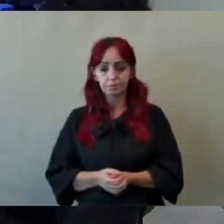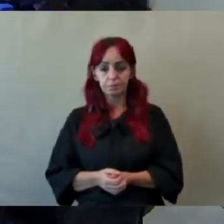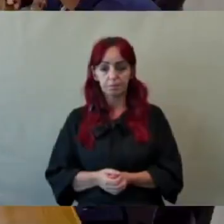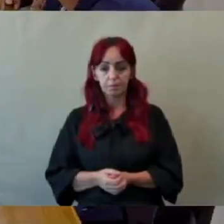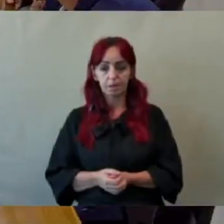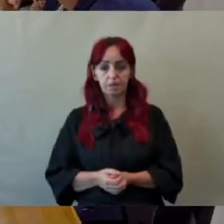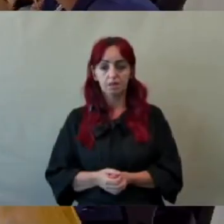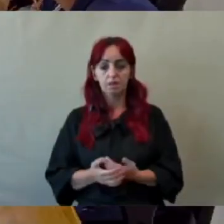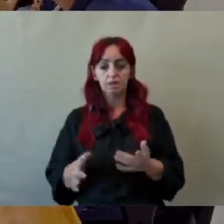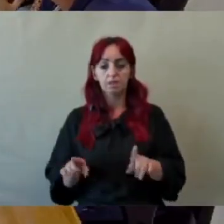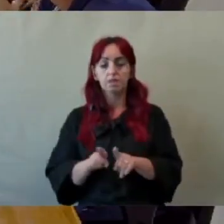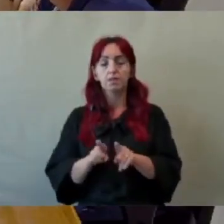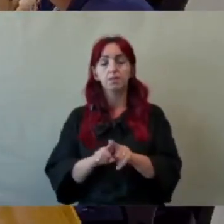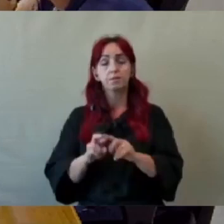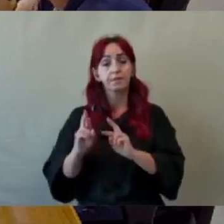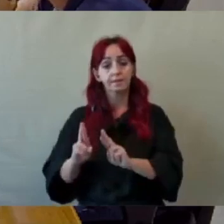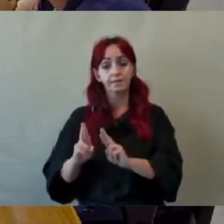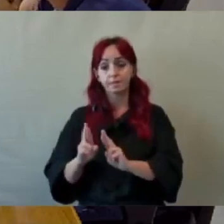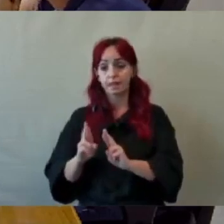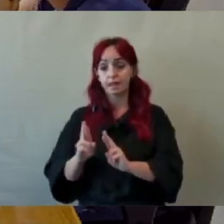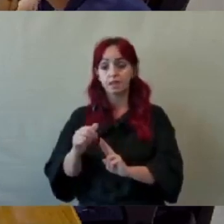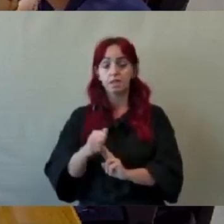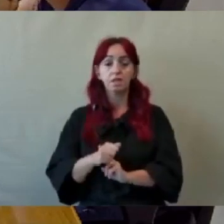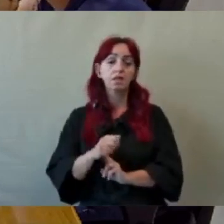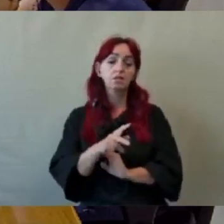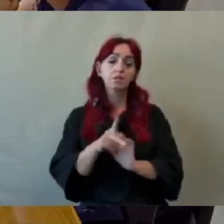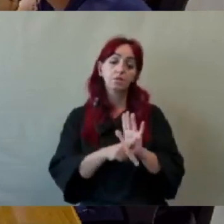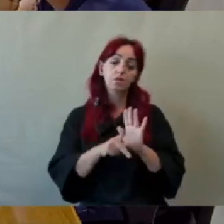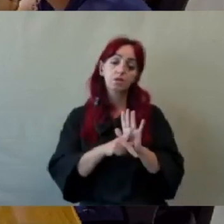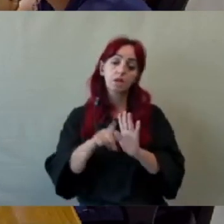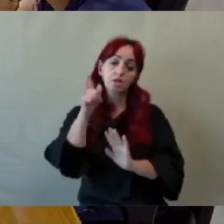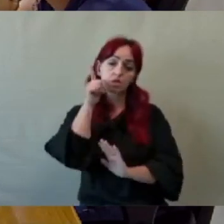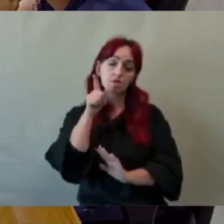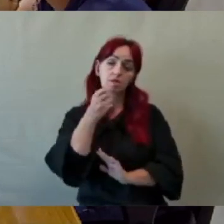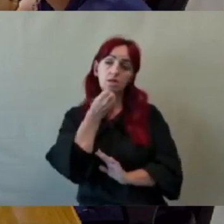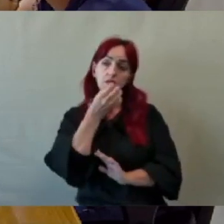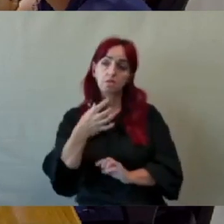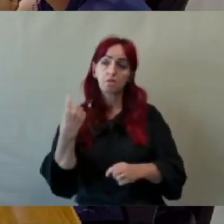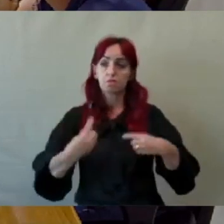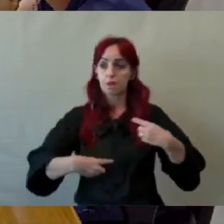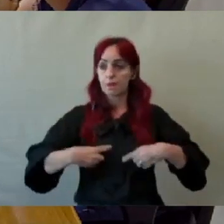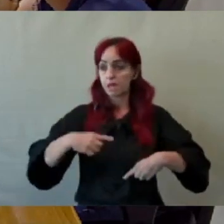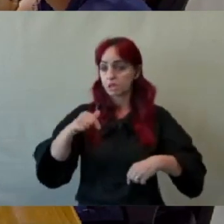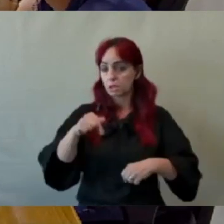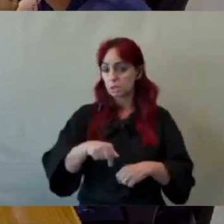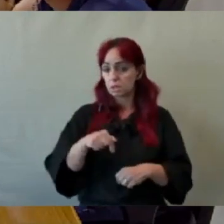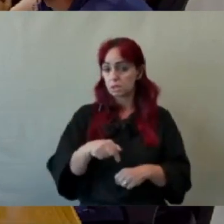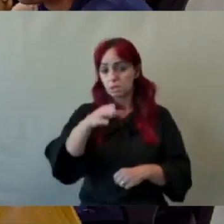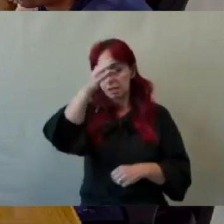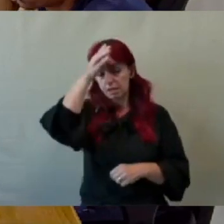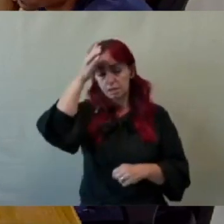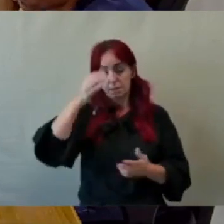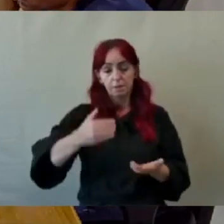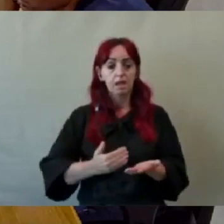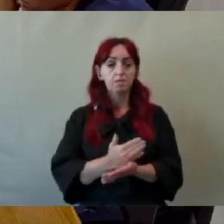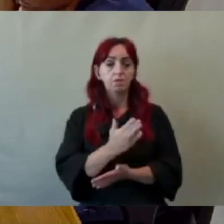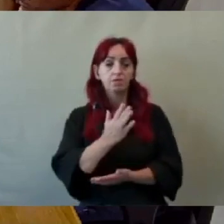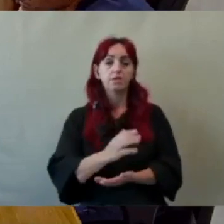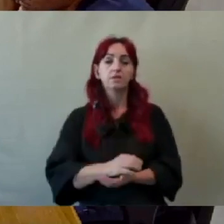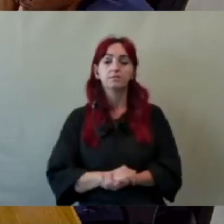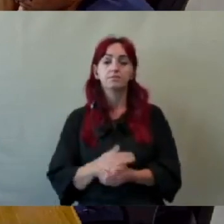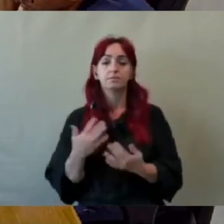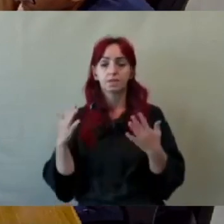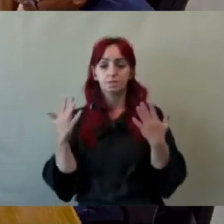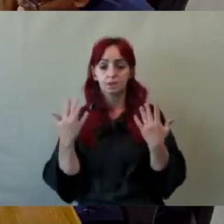Obrigada, Anderson. Também espero que esses projetos a gente consiga fazer um bom debate aqui na Câmara e aprovar. Achei excelentes projetos.